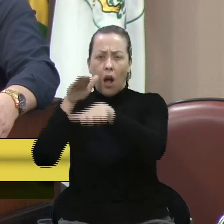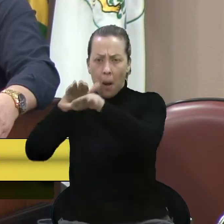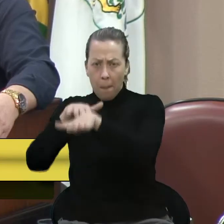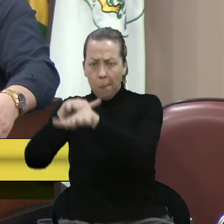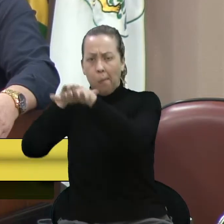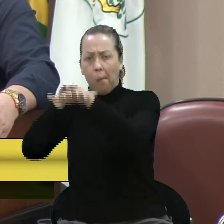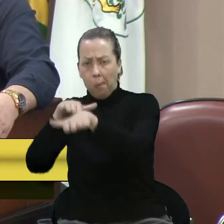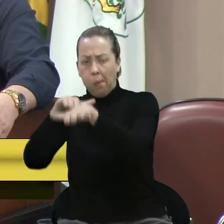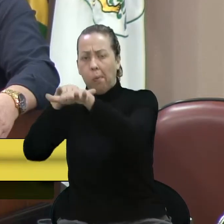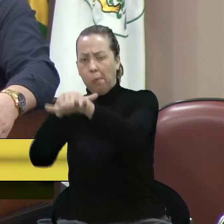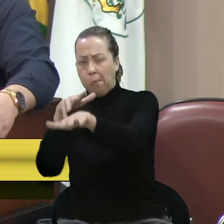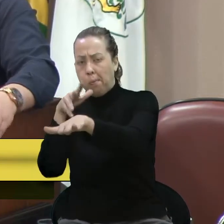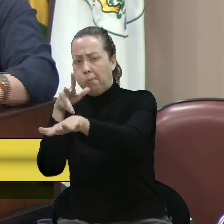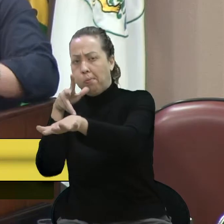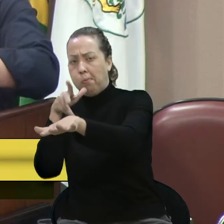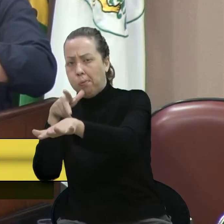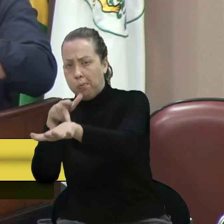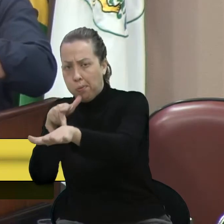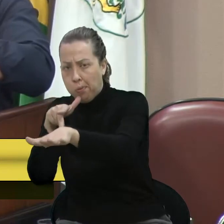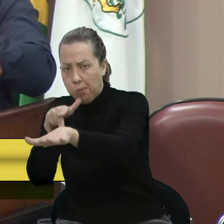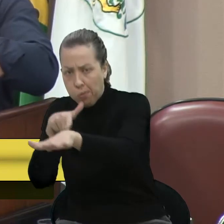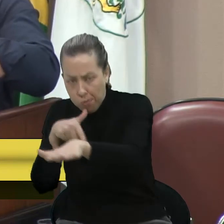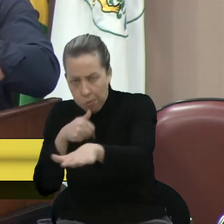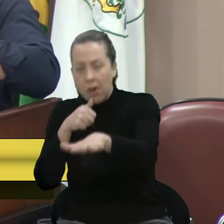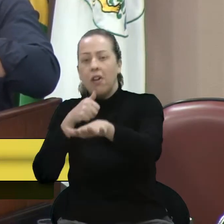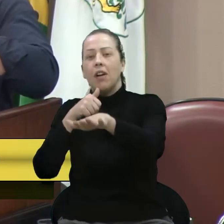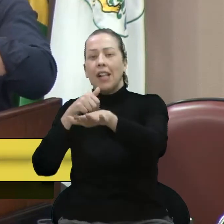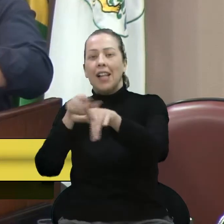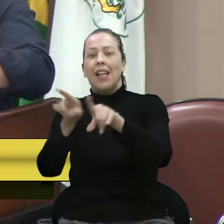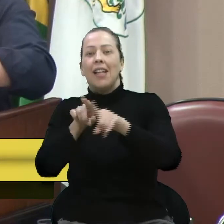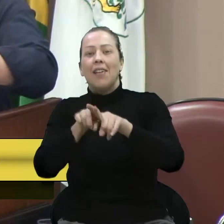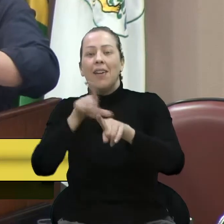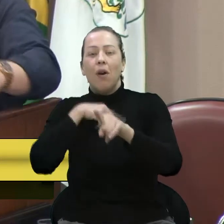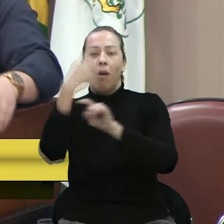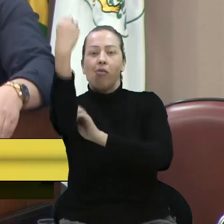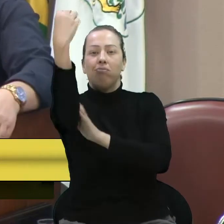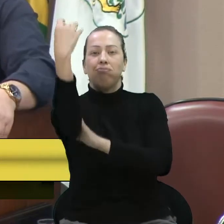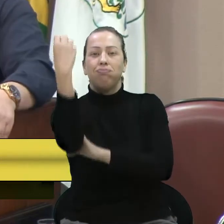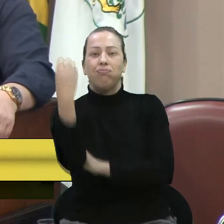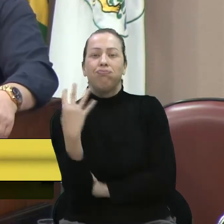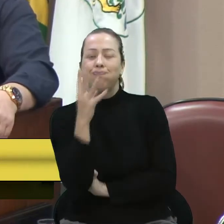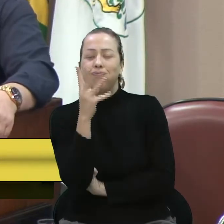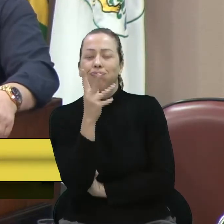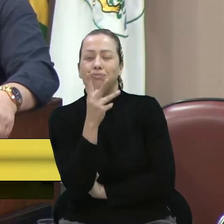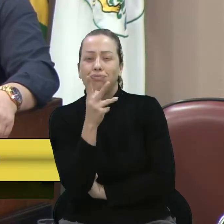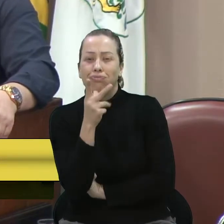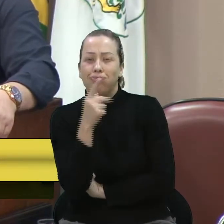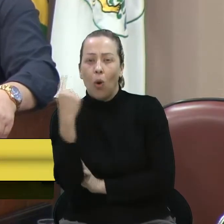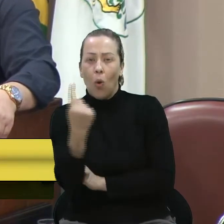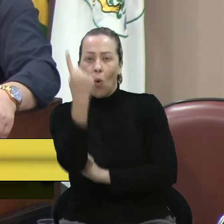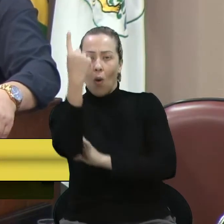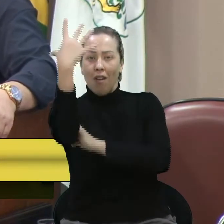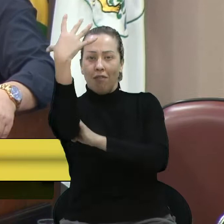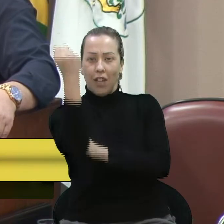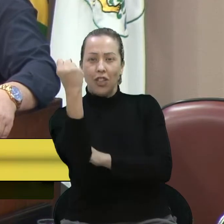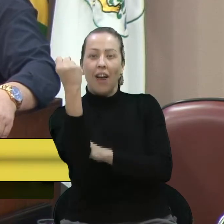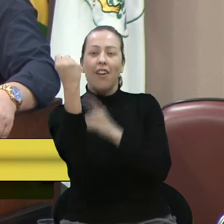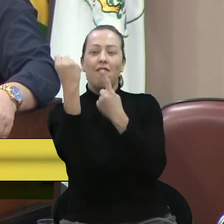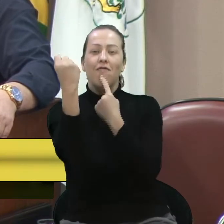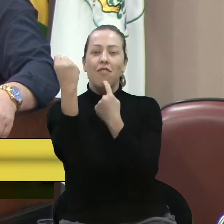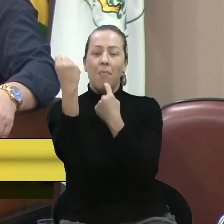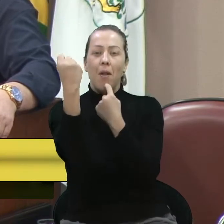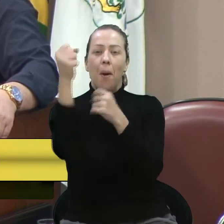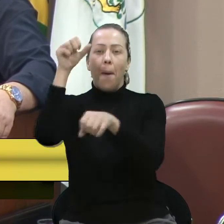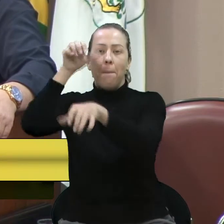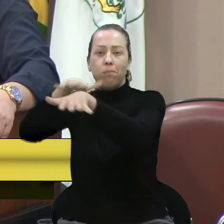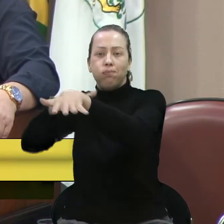um atrás do outro numa faixa e congestionava a questão dos semáforos. Quando fechava um, acabava trancando